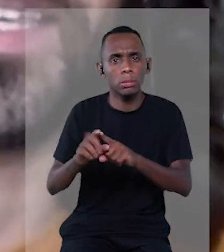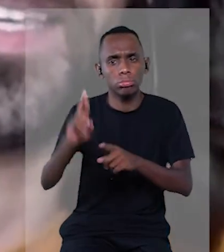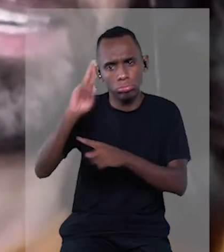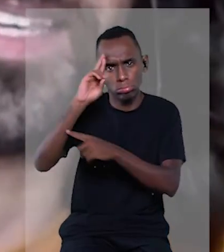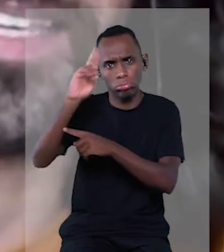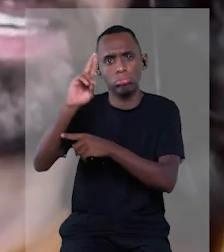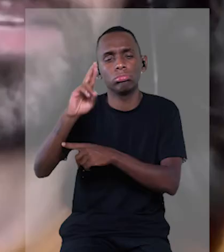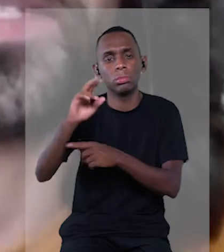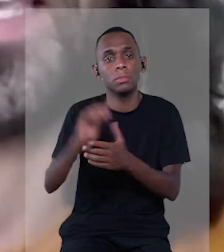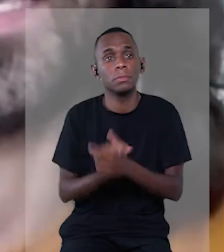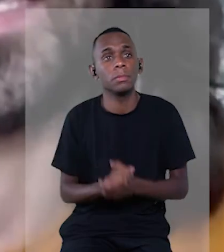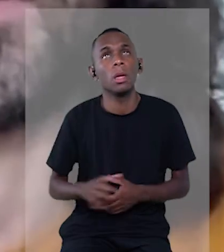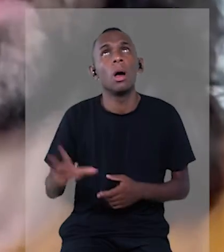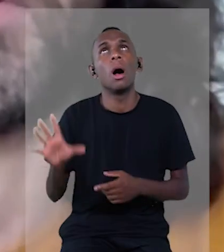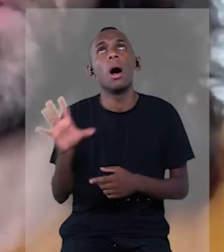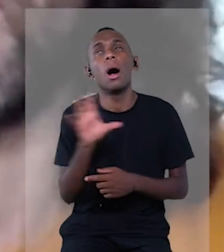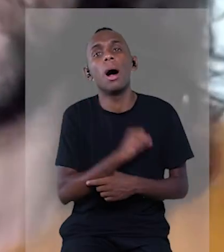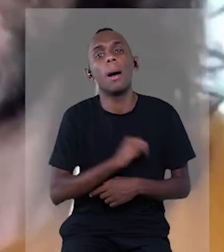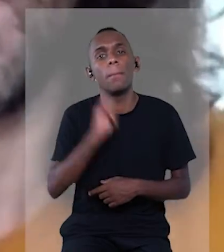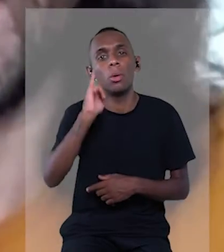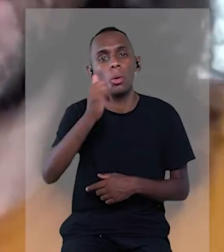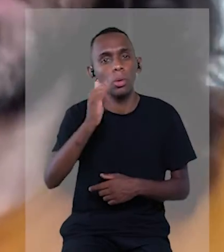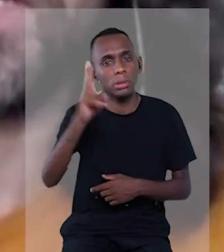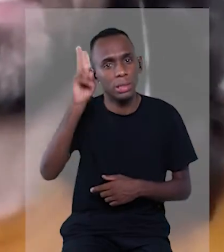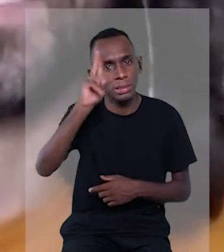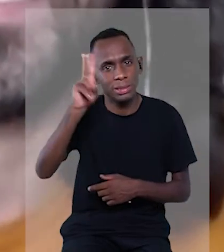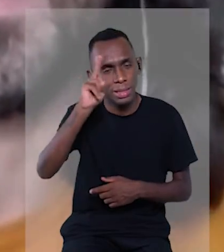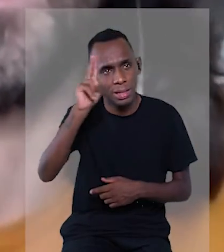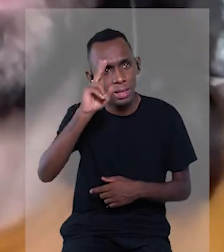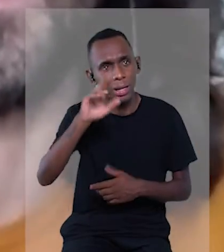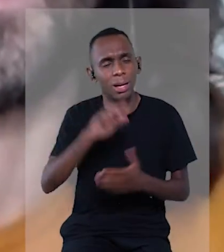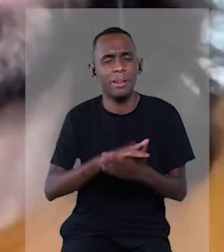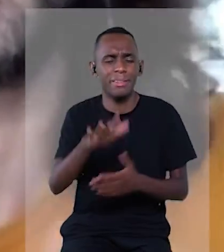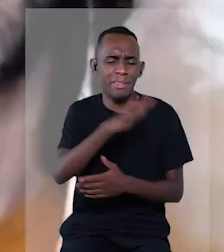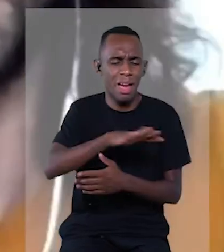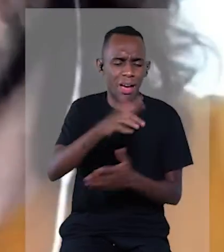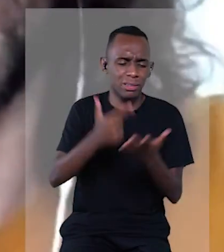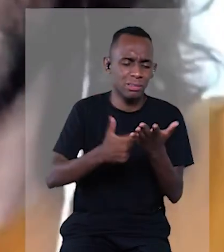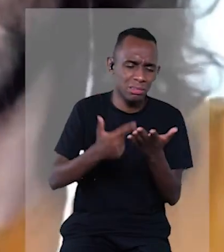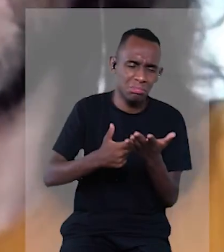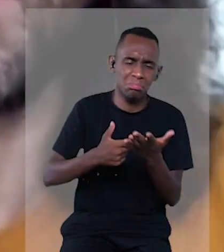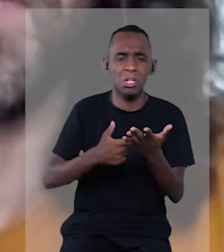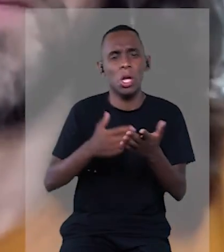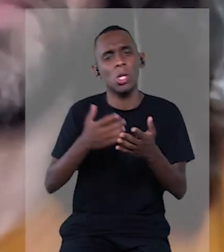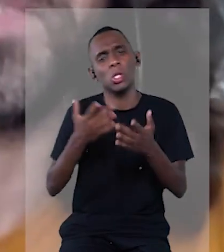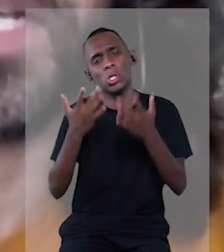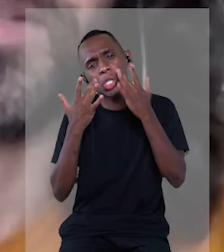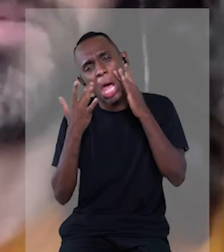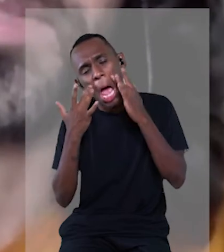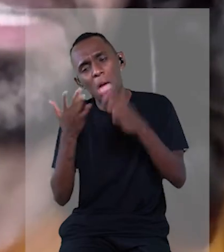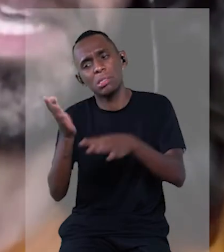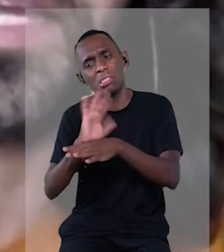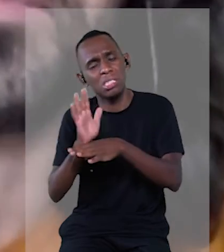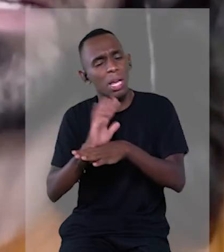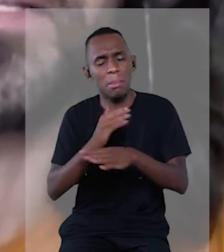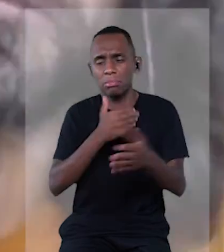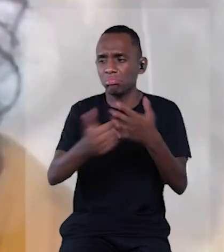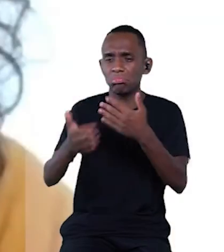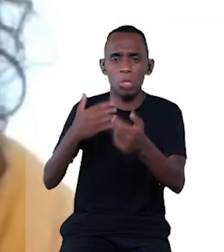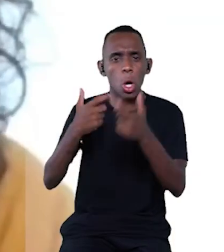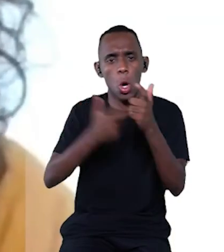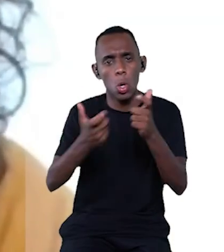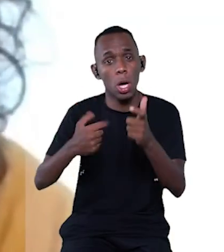diretor, e eu amo contar histórias, né? E seja na literatura, no cinema, no teatro. No